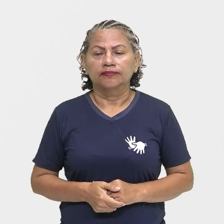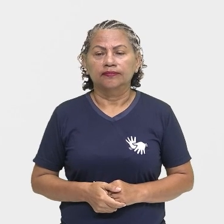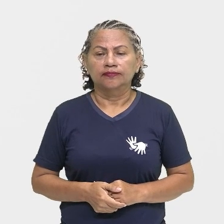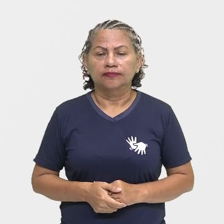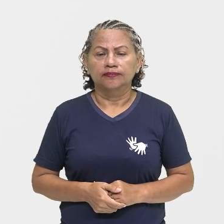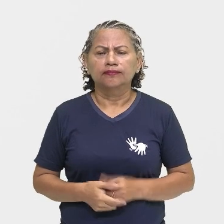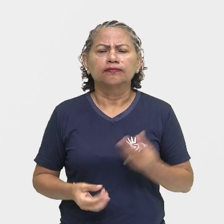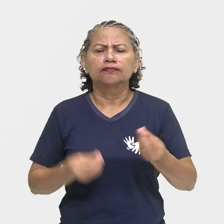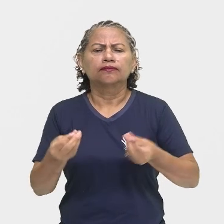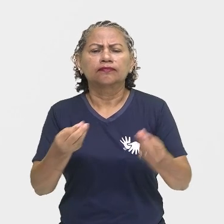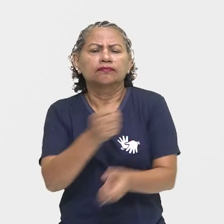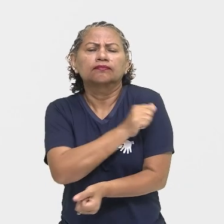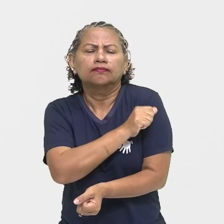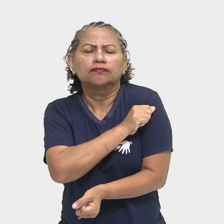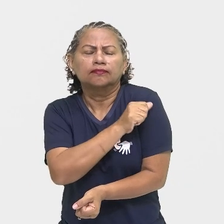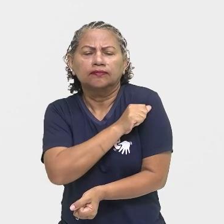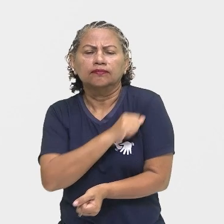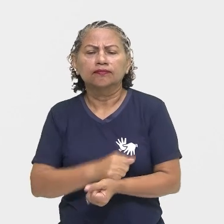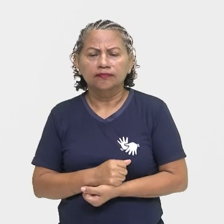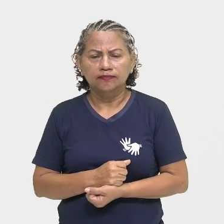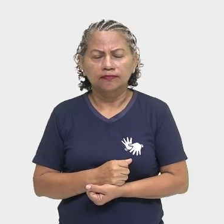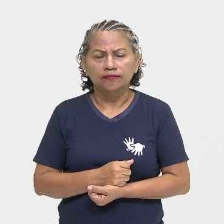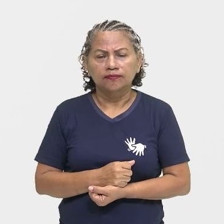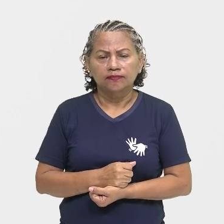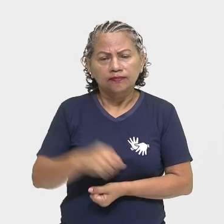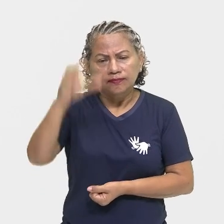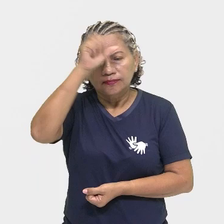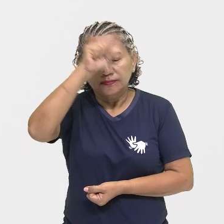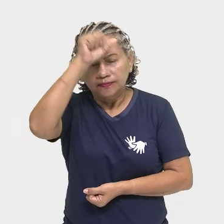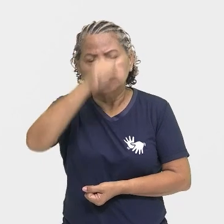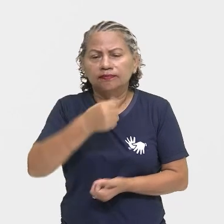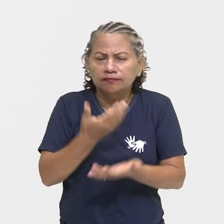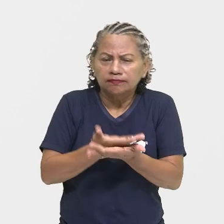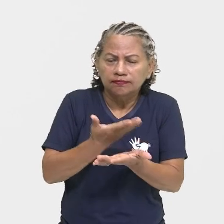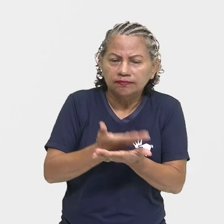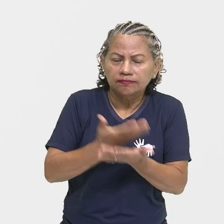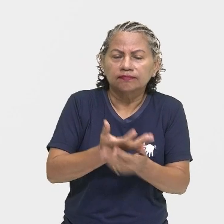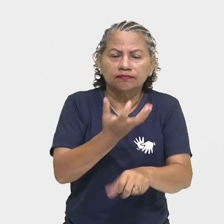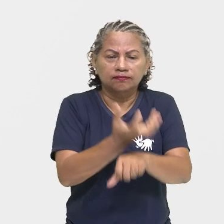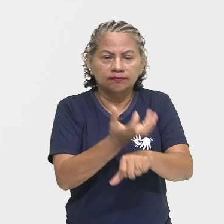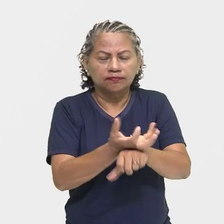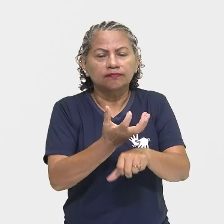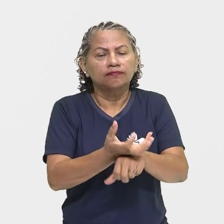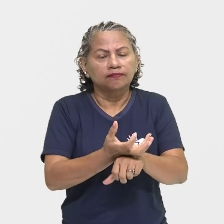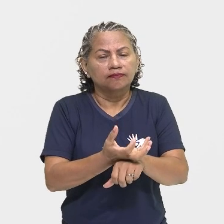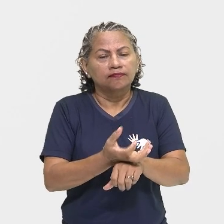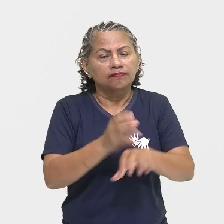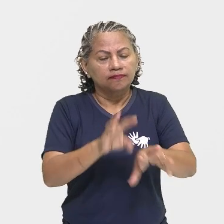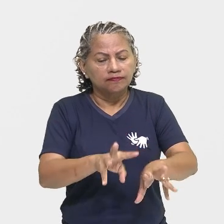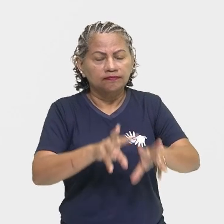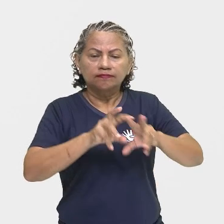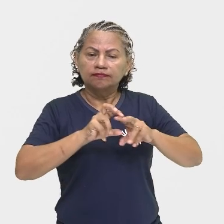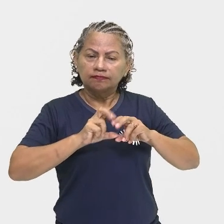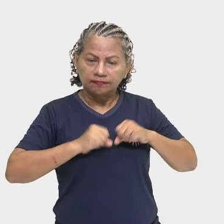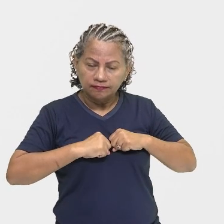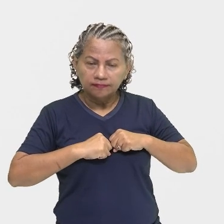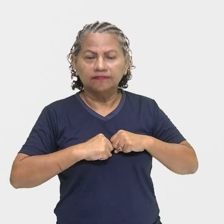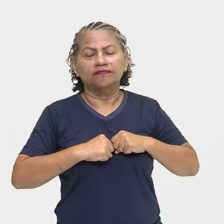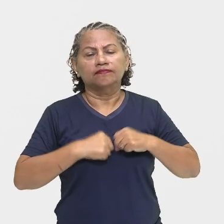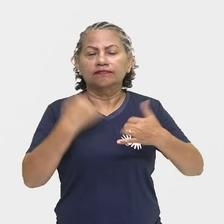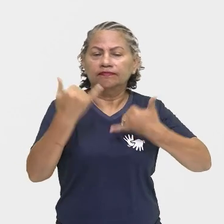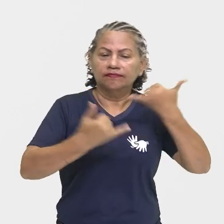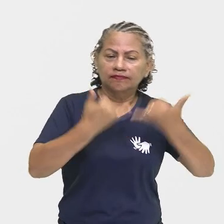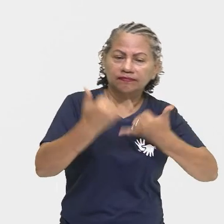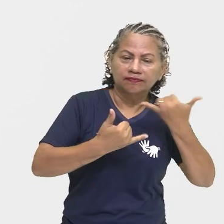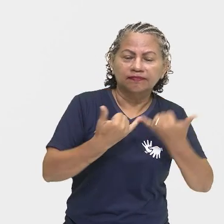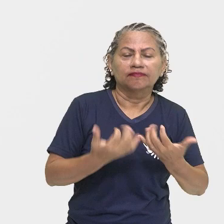estudante, ao participar da aula de uma disciplina escolar, se sinta parte integrante de um jogo. Primeiro, porque todos